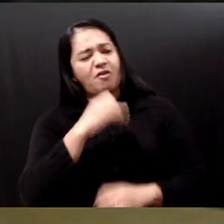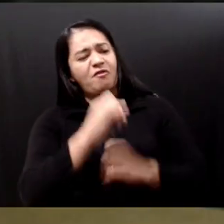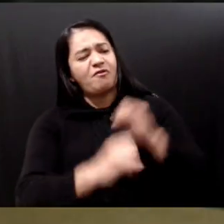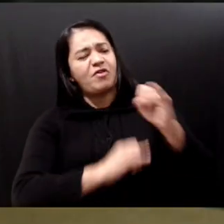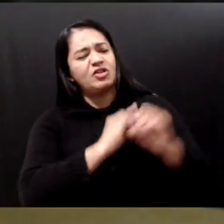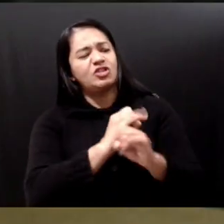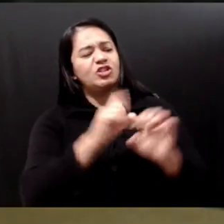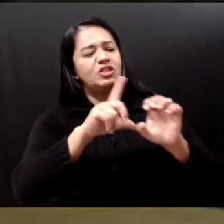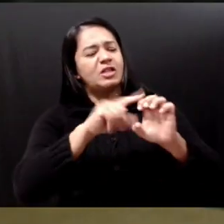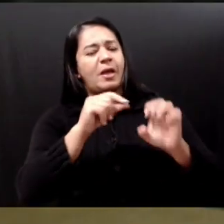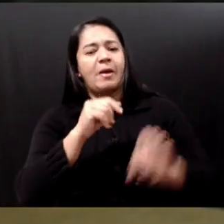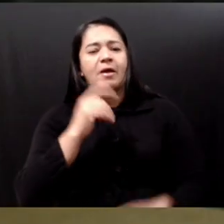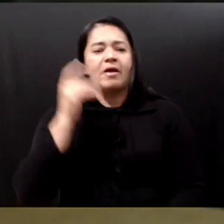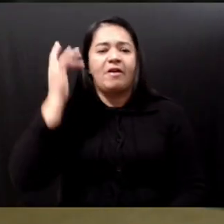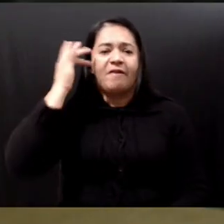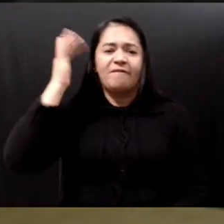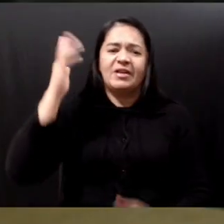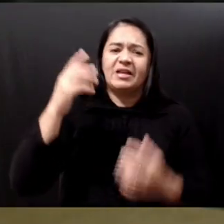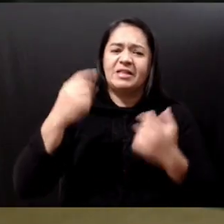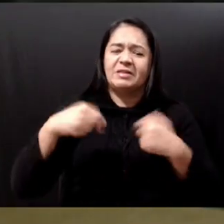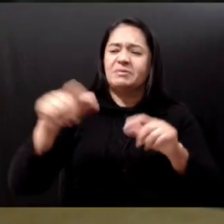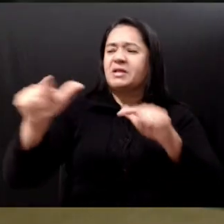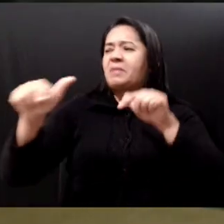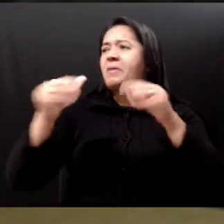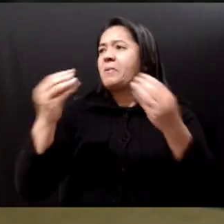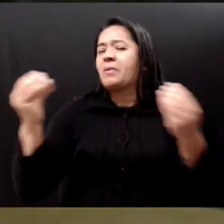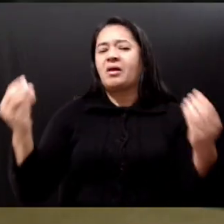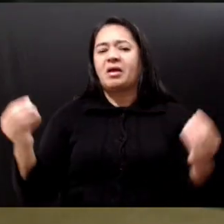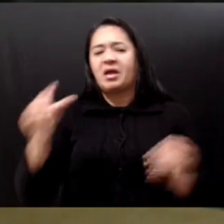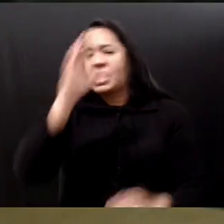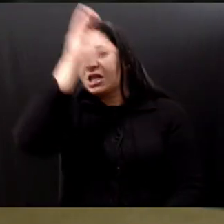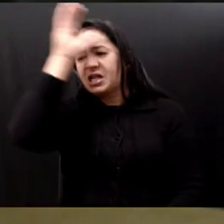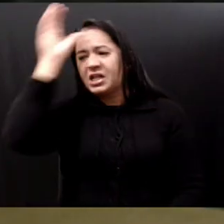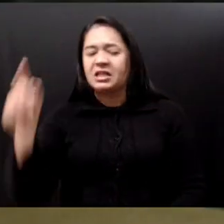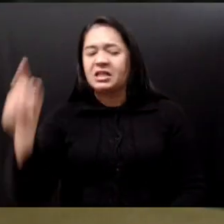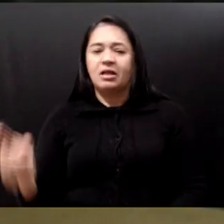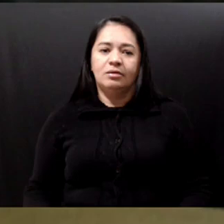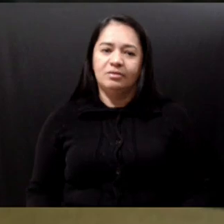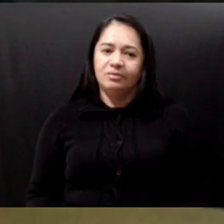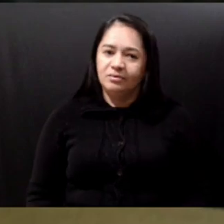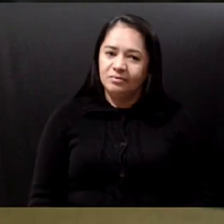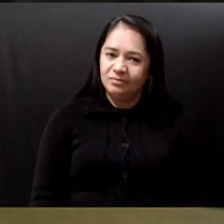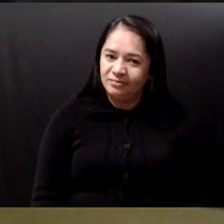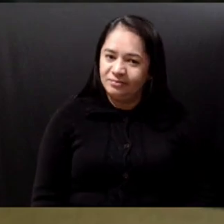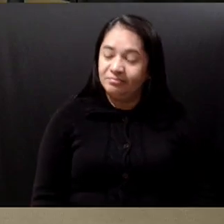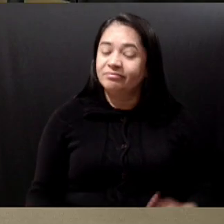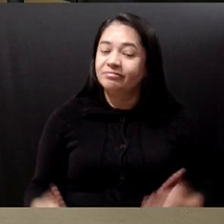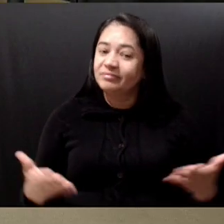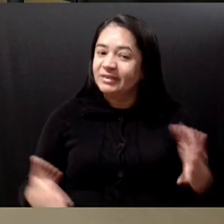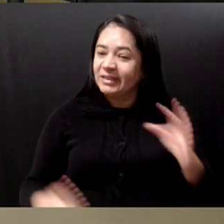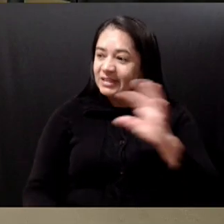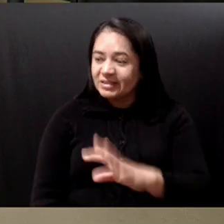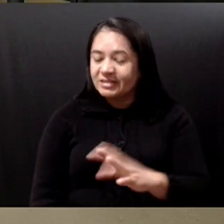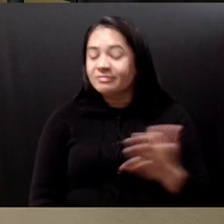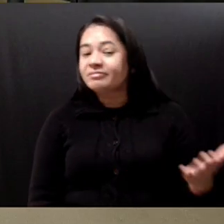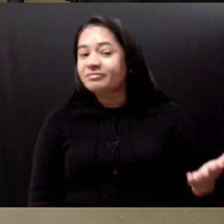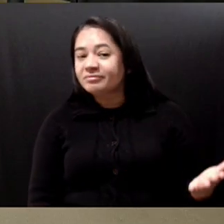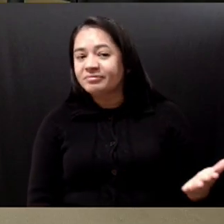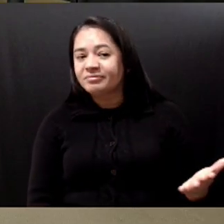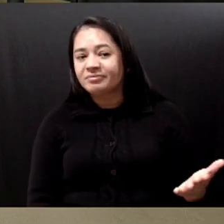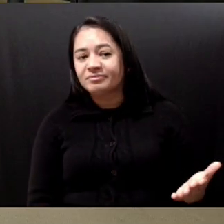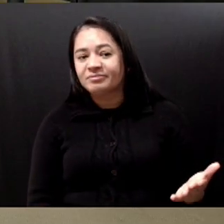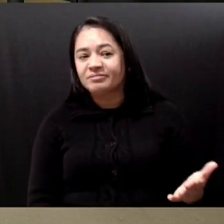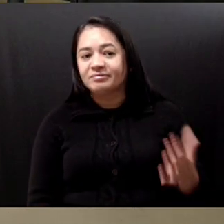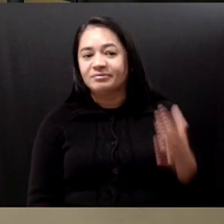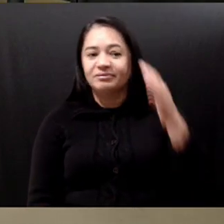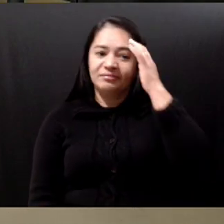trabalhar tanto, está na internet, os clientes estão lá, vai vir. E aí, é assim ou não? Olha, eu não sei te responder de todos os